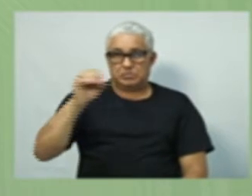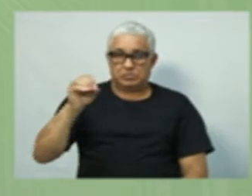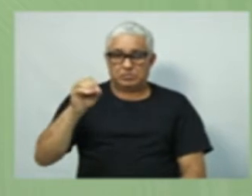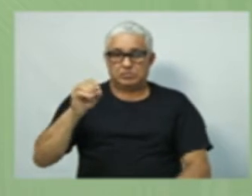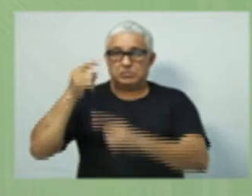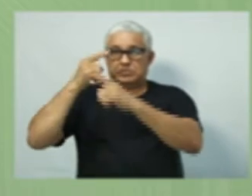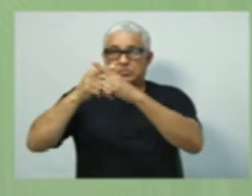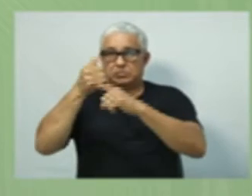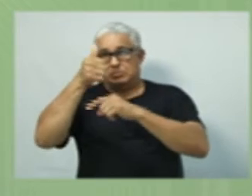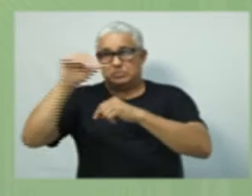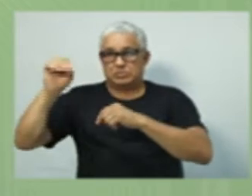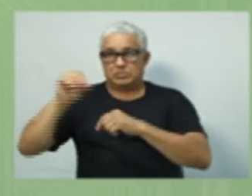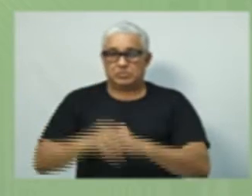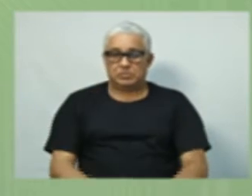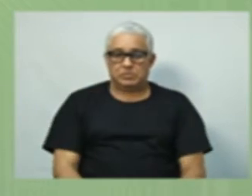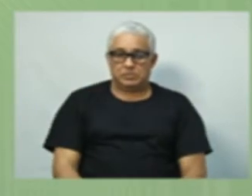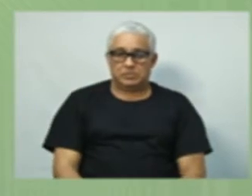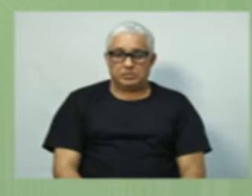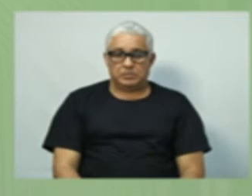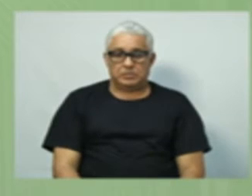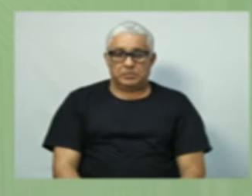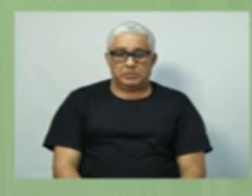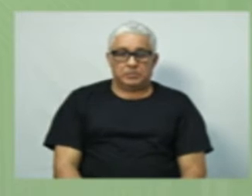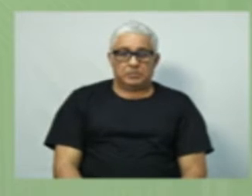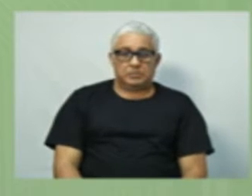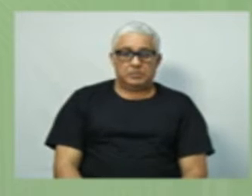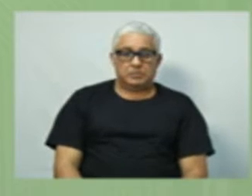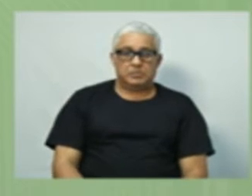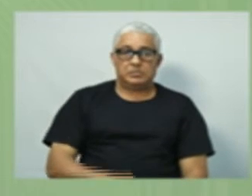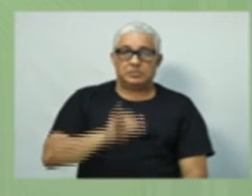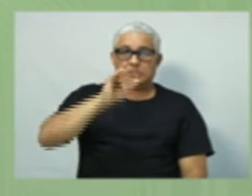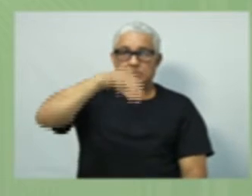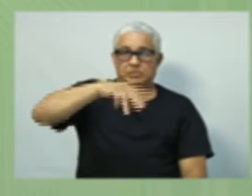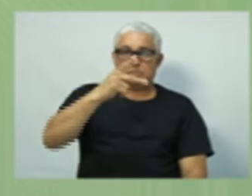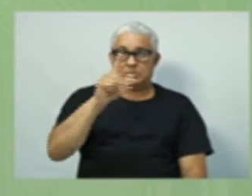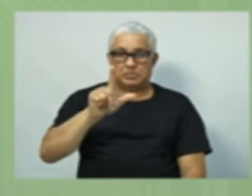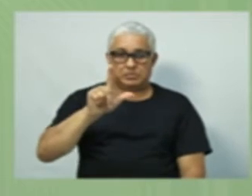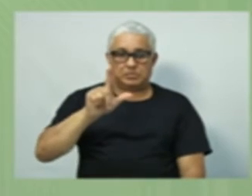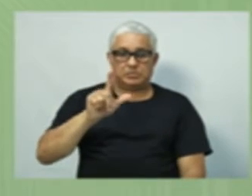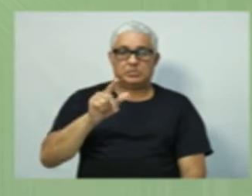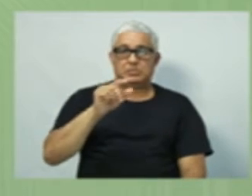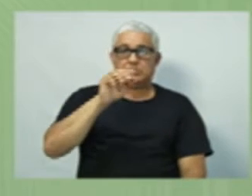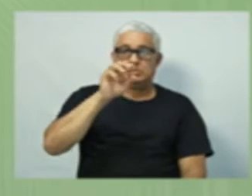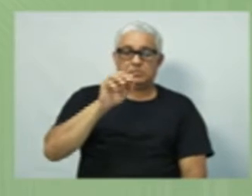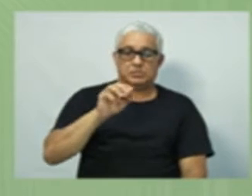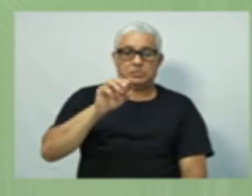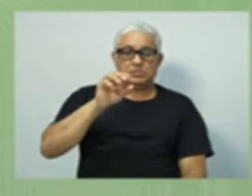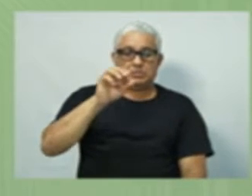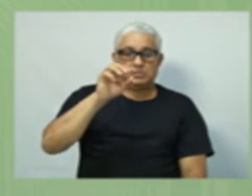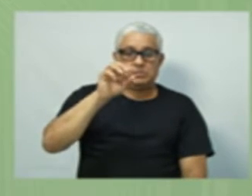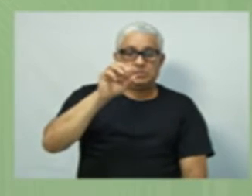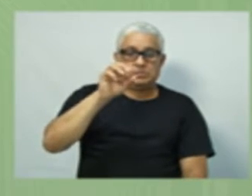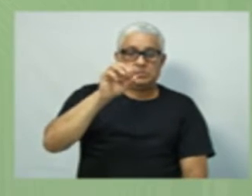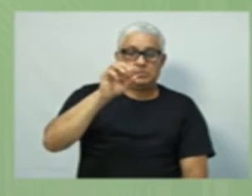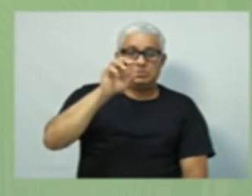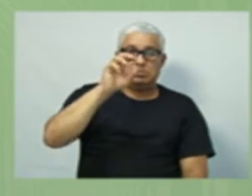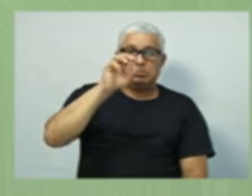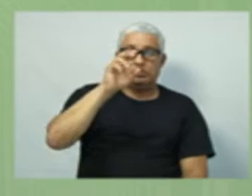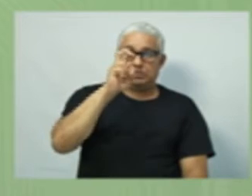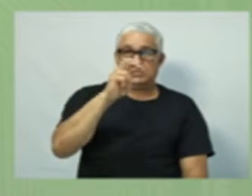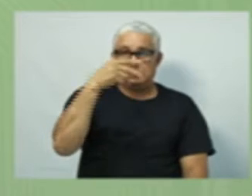63.100 eu vou chegar na imobilização do patrimônio líquido de 0,84